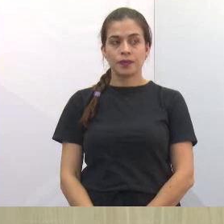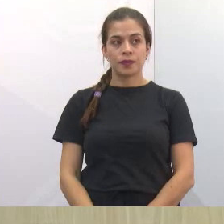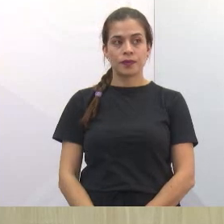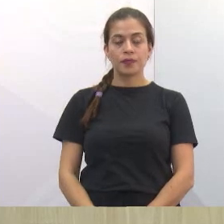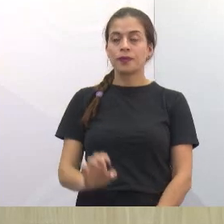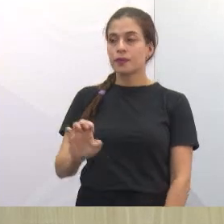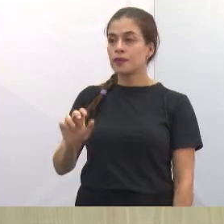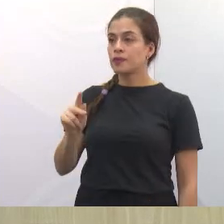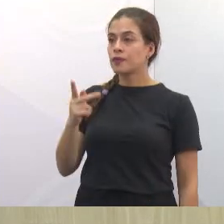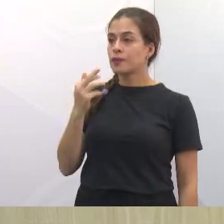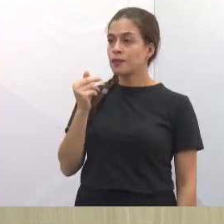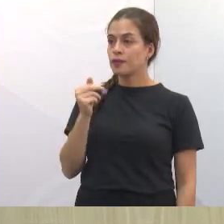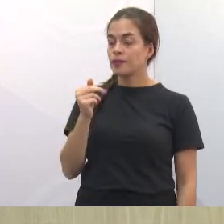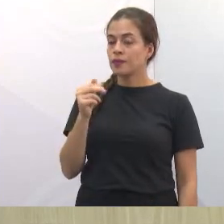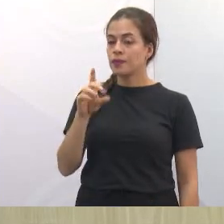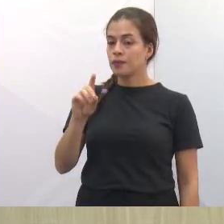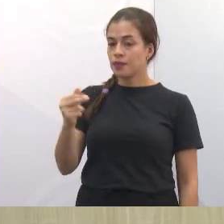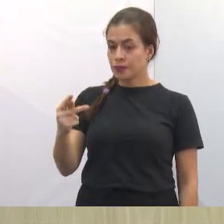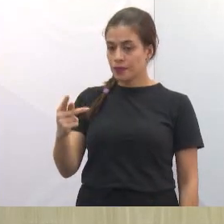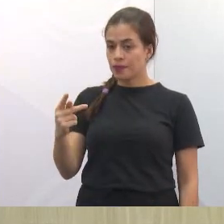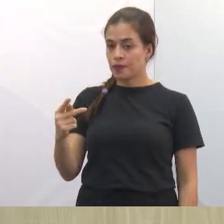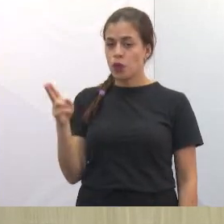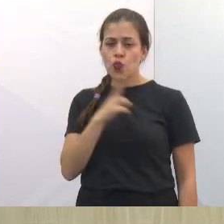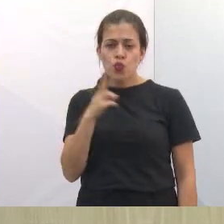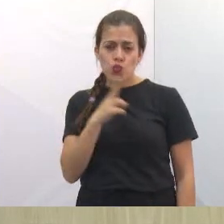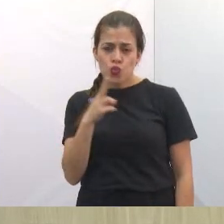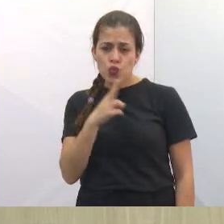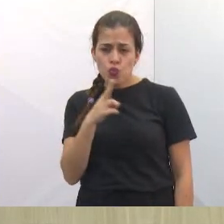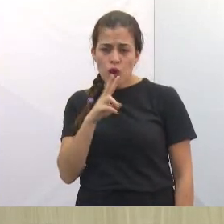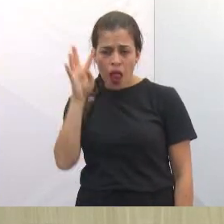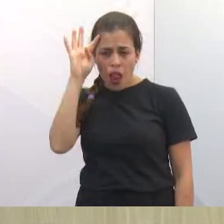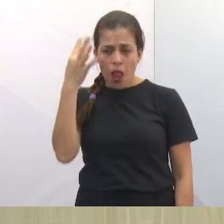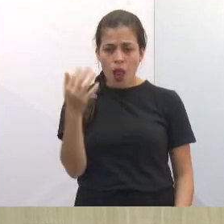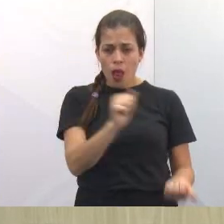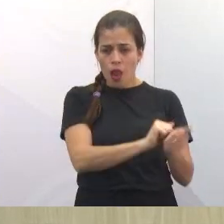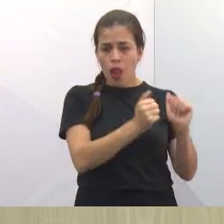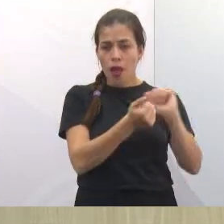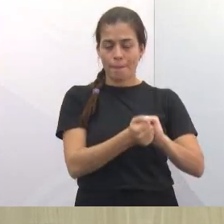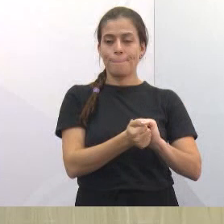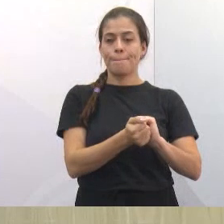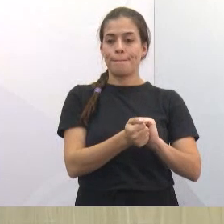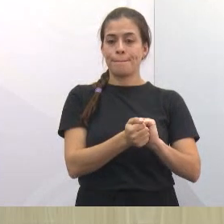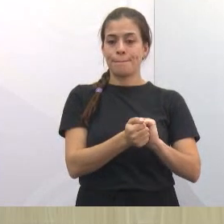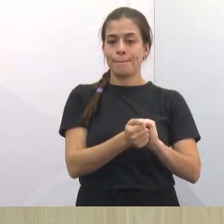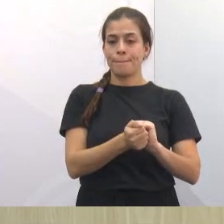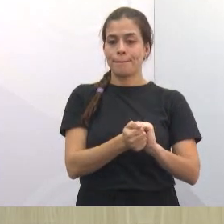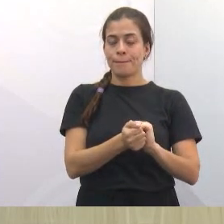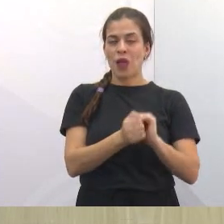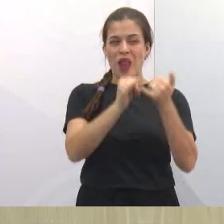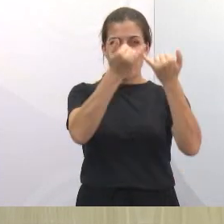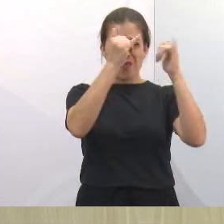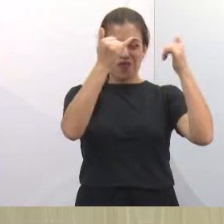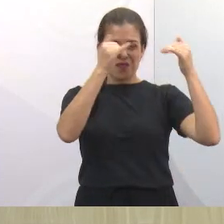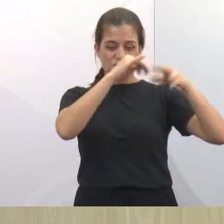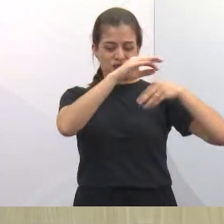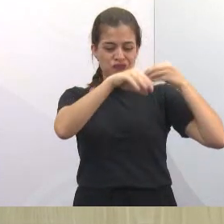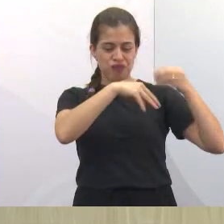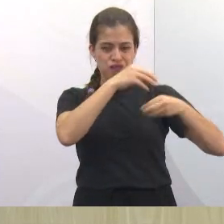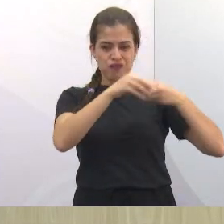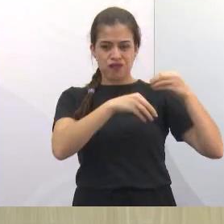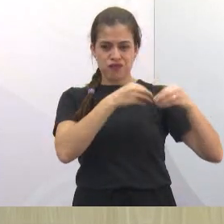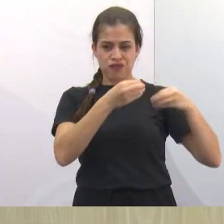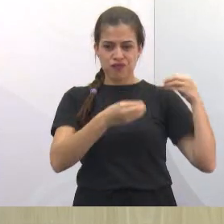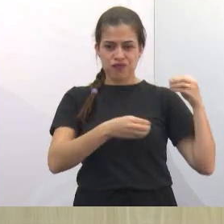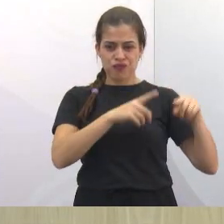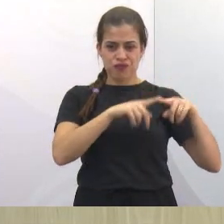199. A IDP solicitando providências urgentes quanto à adequação e retirada de fios e